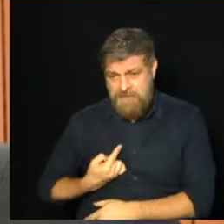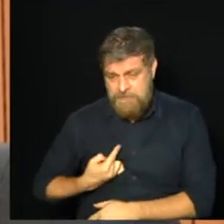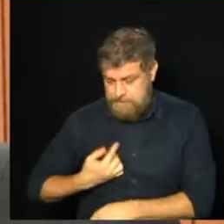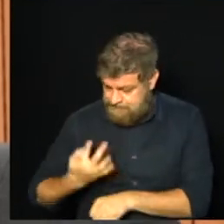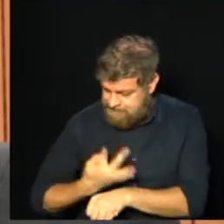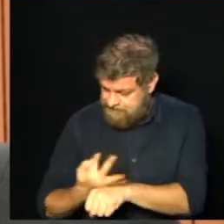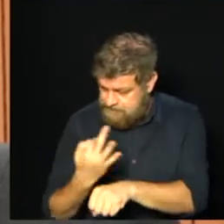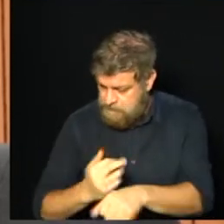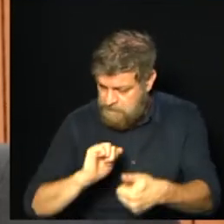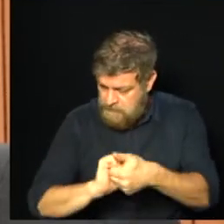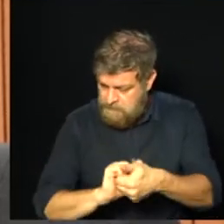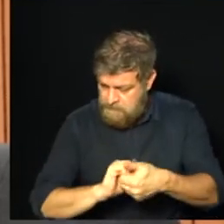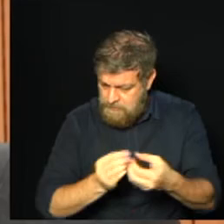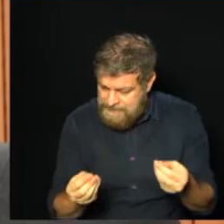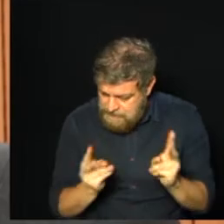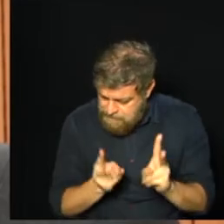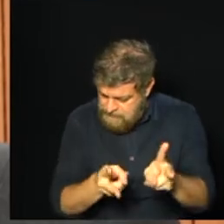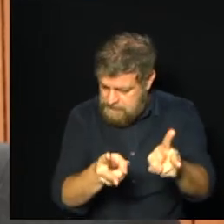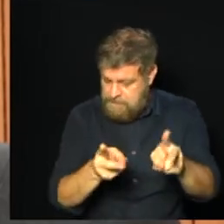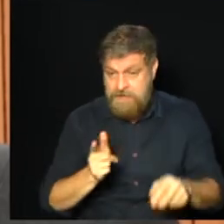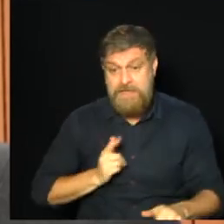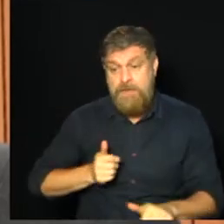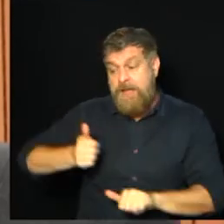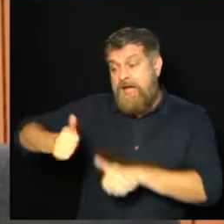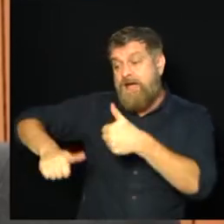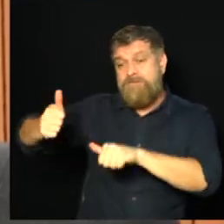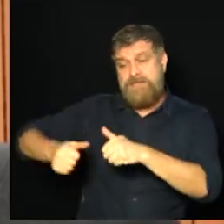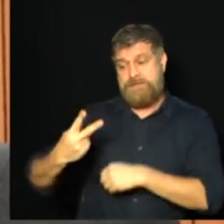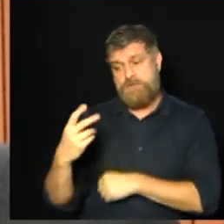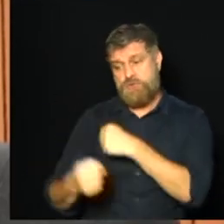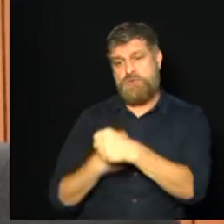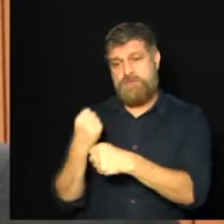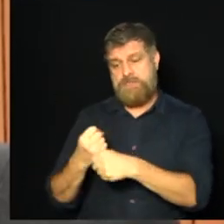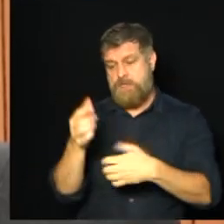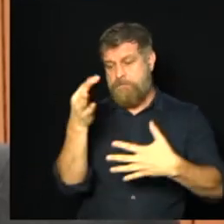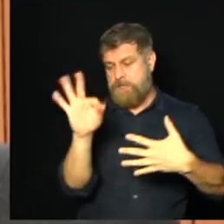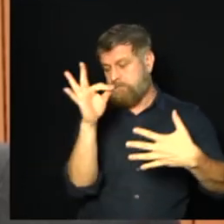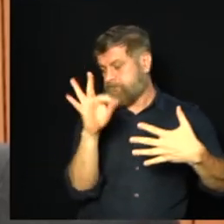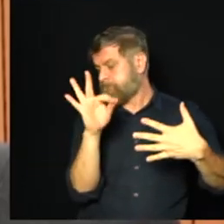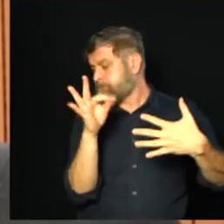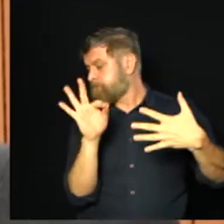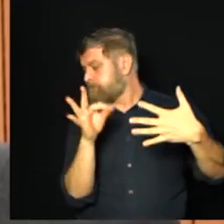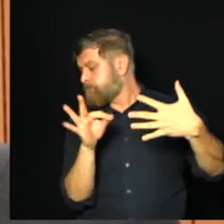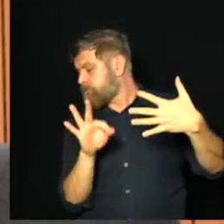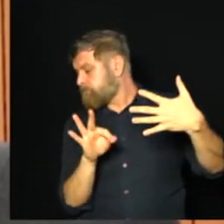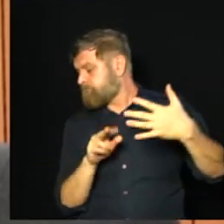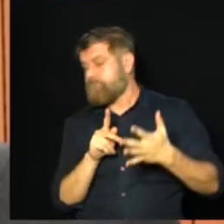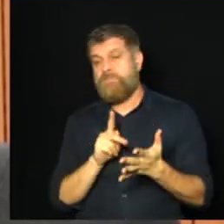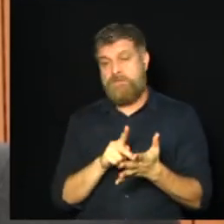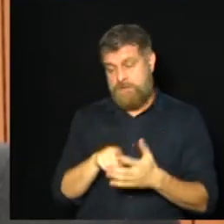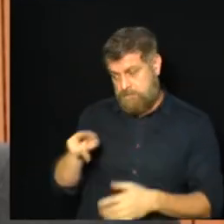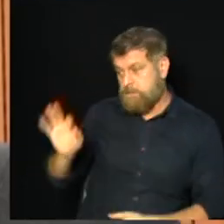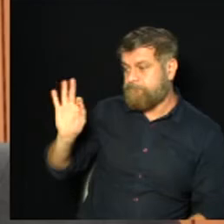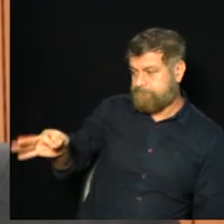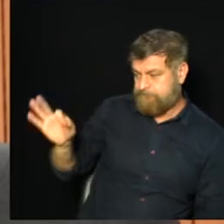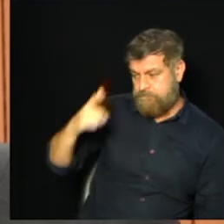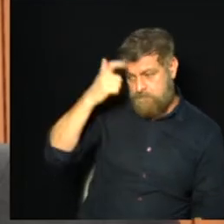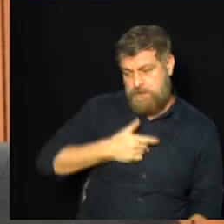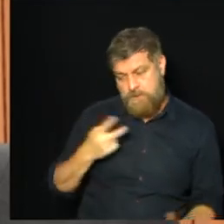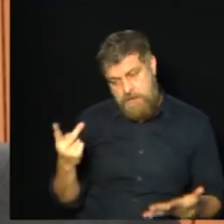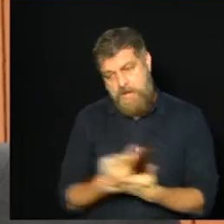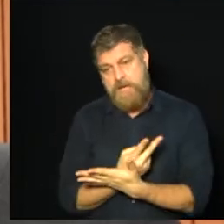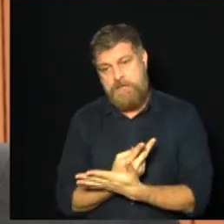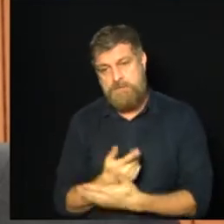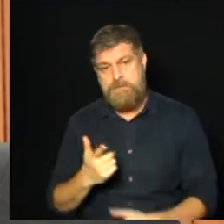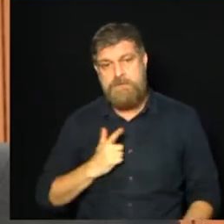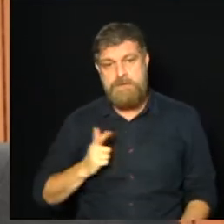se perca a qualidade. Agora, vai ter uma avaliação esses 2 anos. De repente, fala, olha, realmente, se estavam certos, eu estava errado, alguém